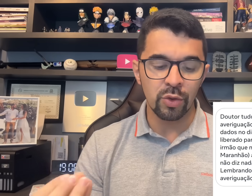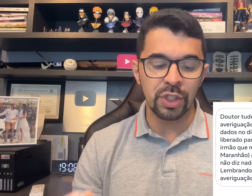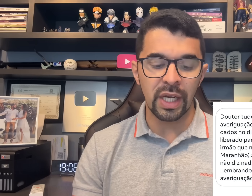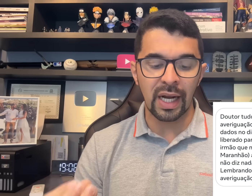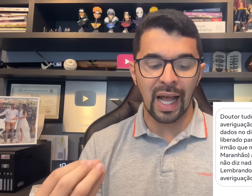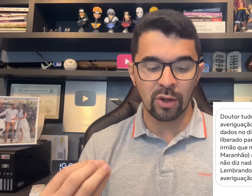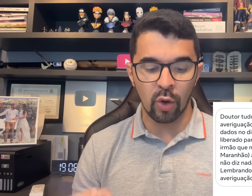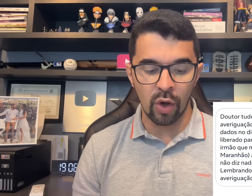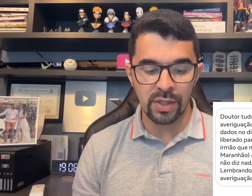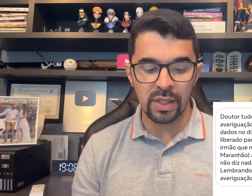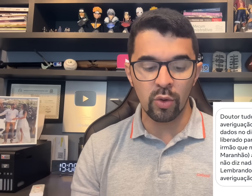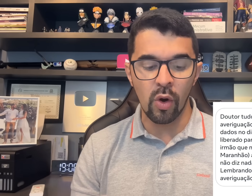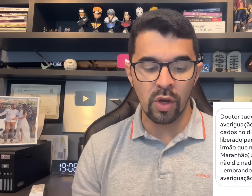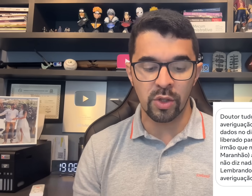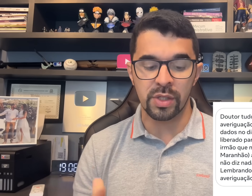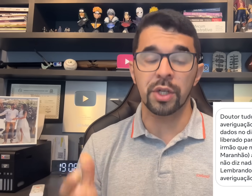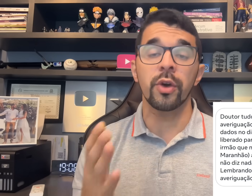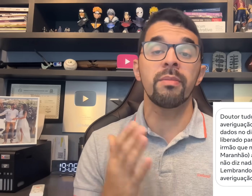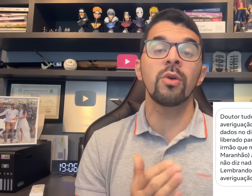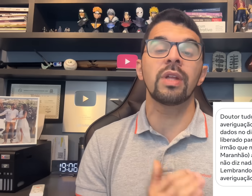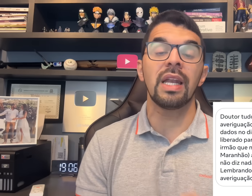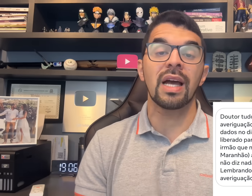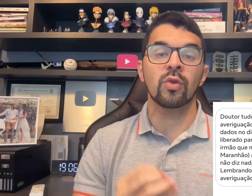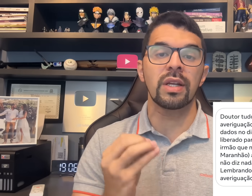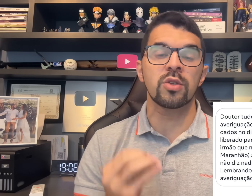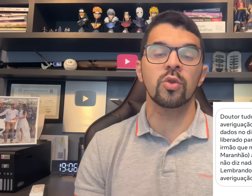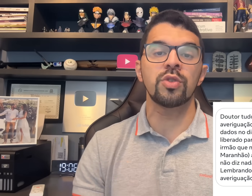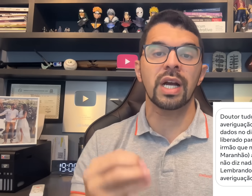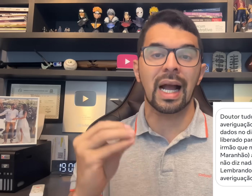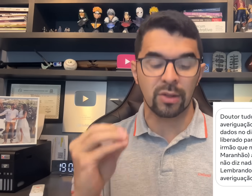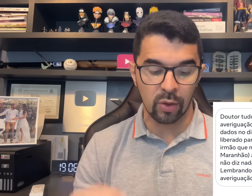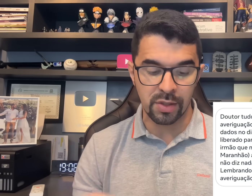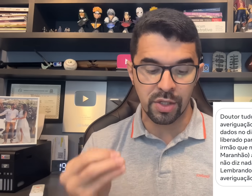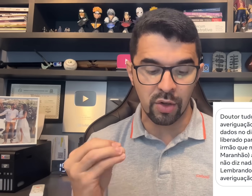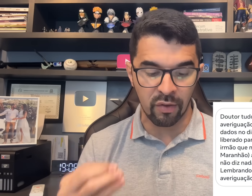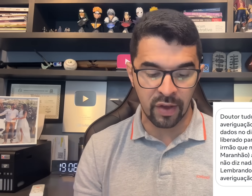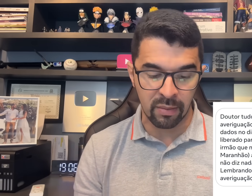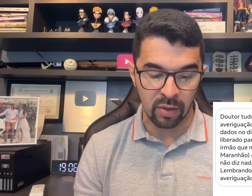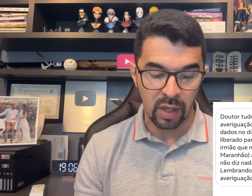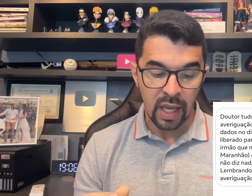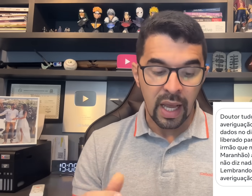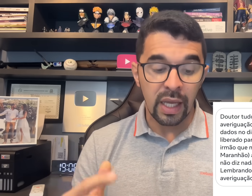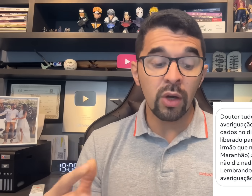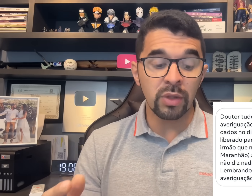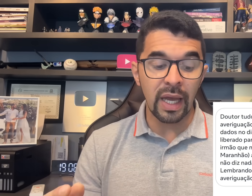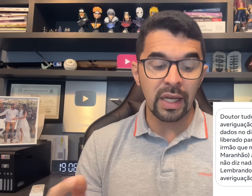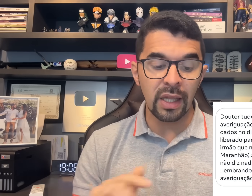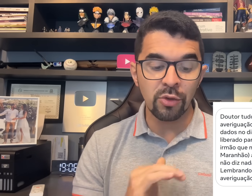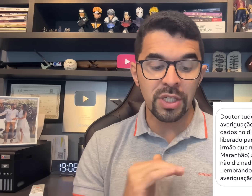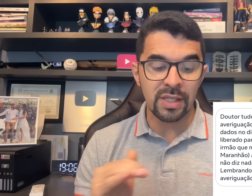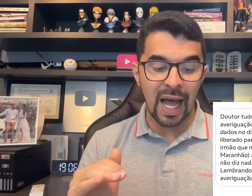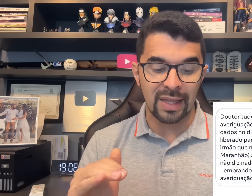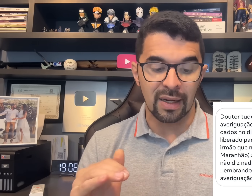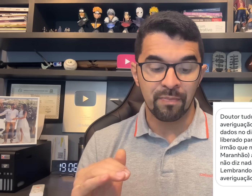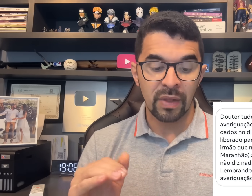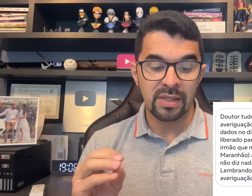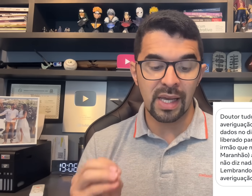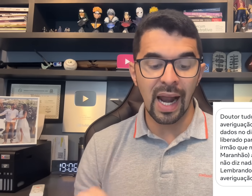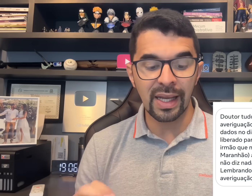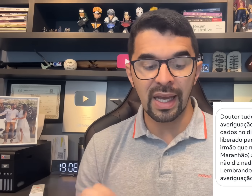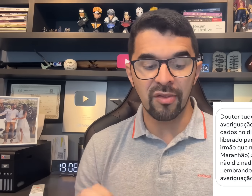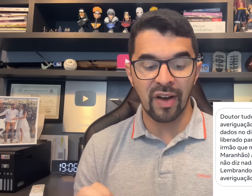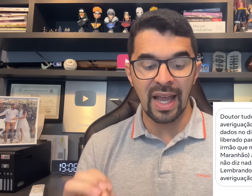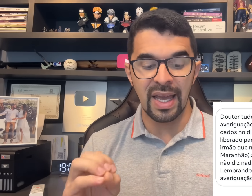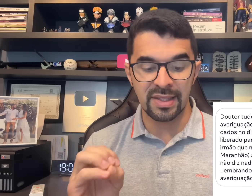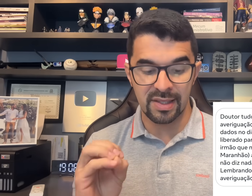Atualizou no dia 14/11, ou seja, o irmão dele atualizou no dia 14 de novembro. E o dele não diz nada.